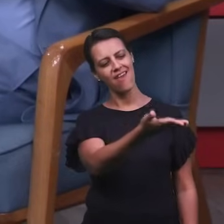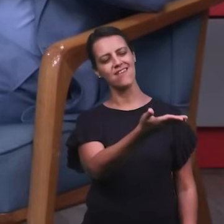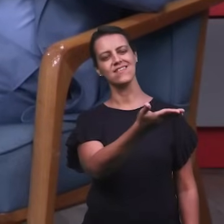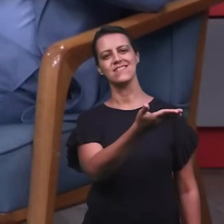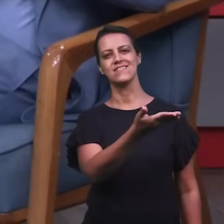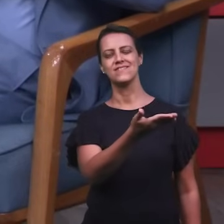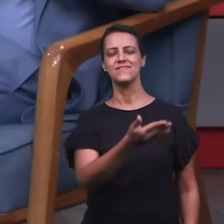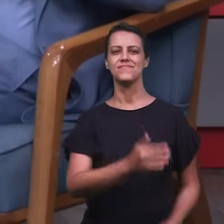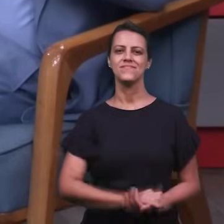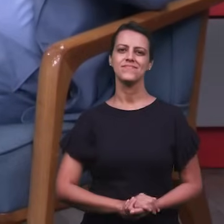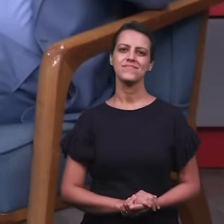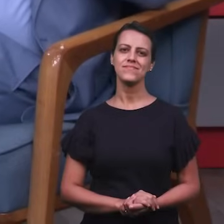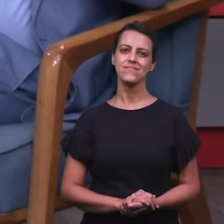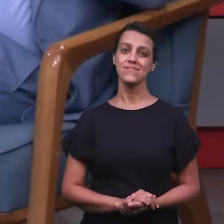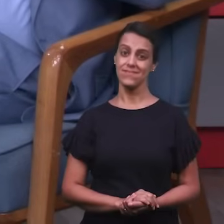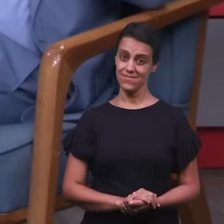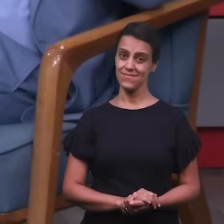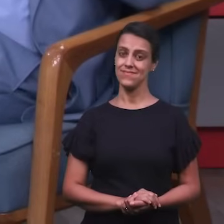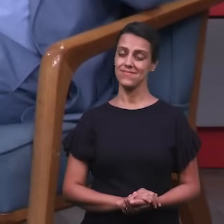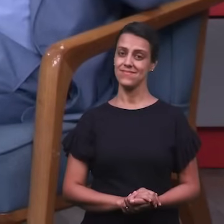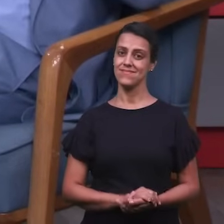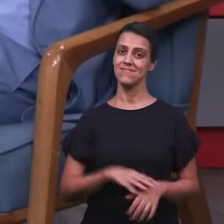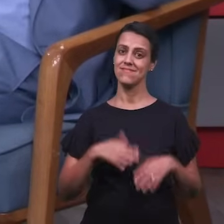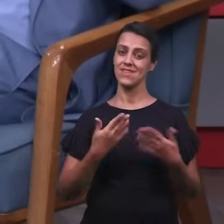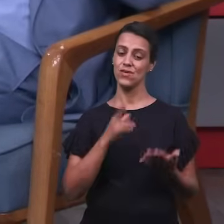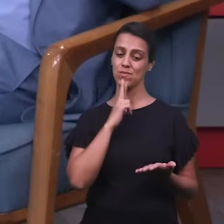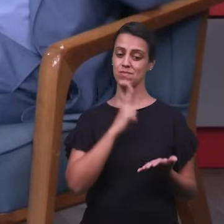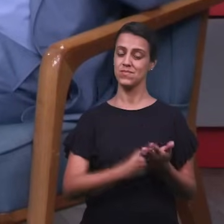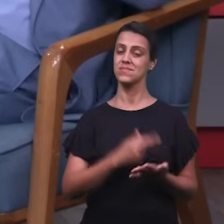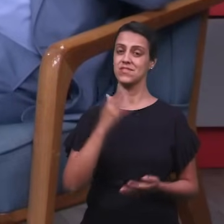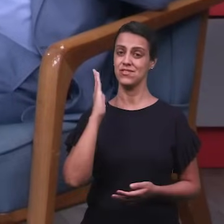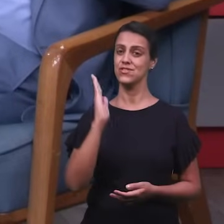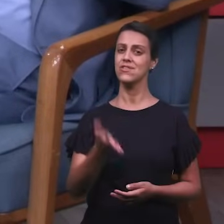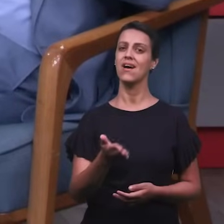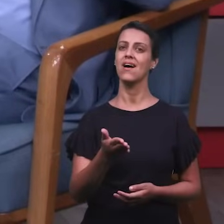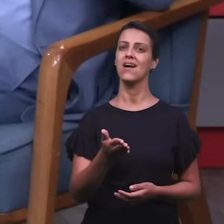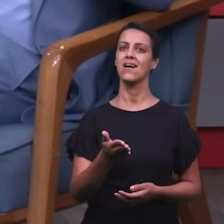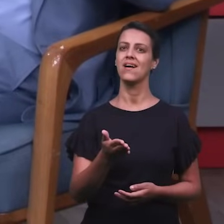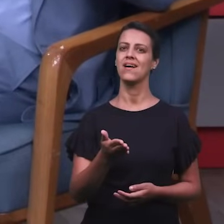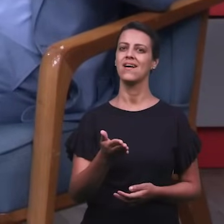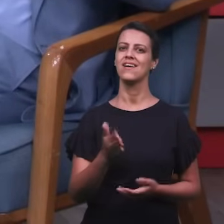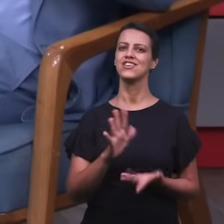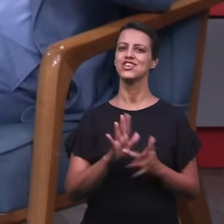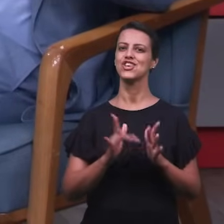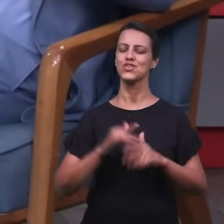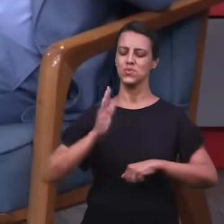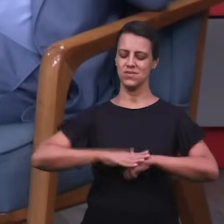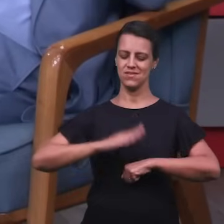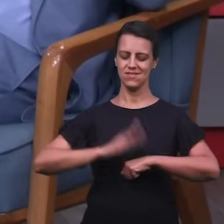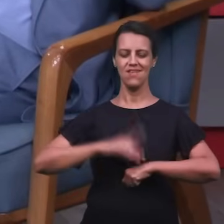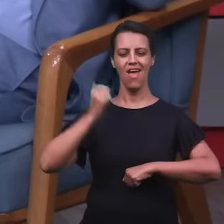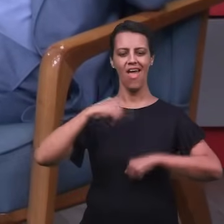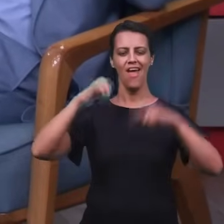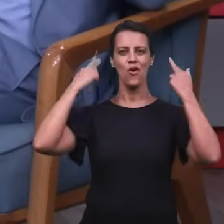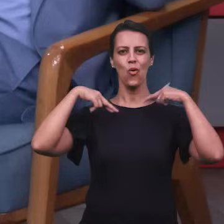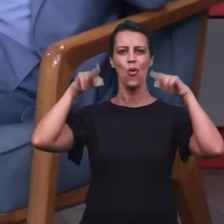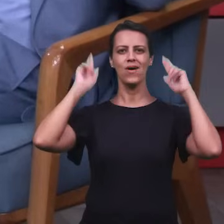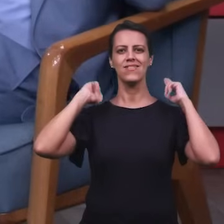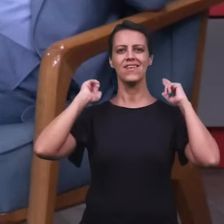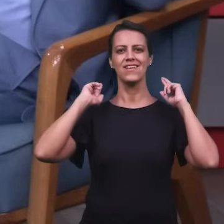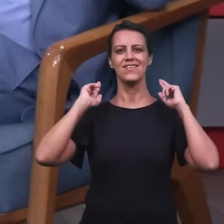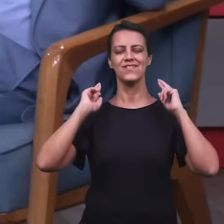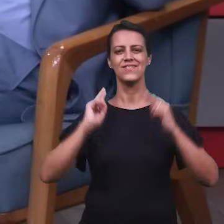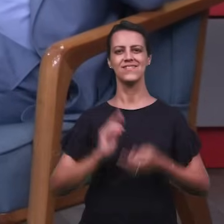Cordeiro. Então, ali estava o Cordeiro, ele era o Cordeiro.